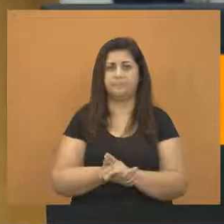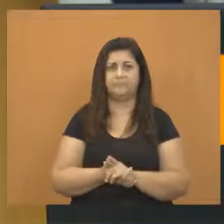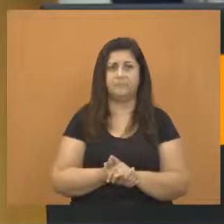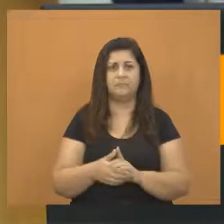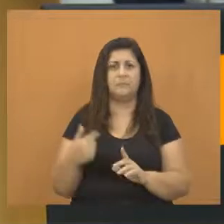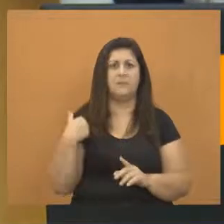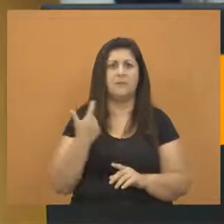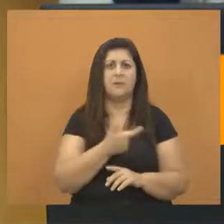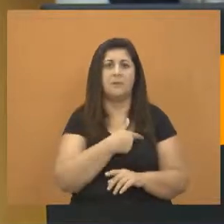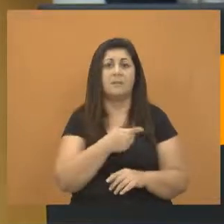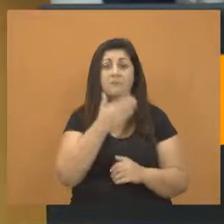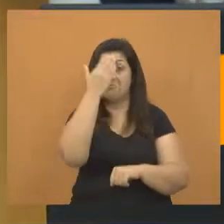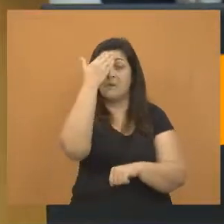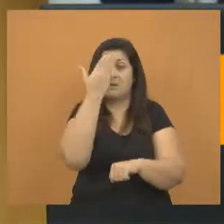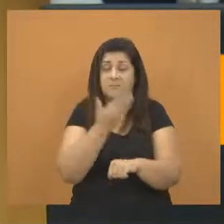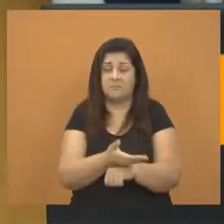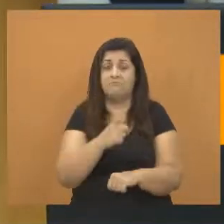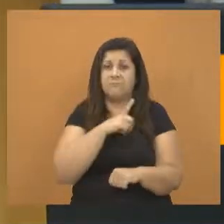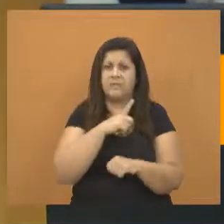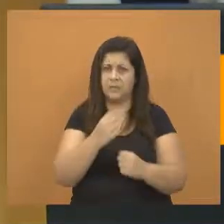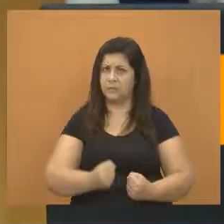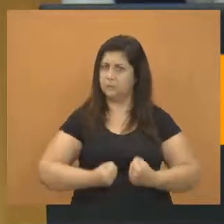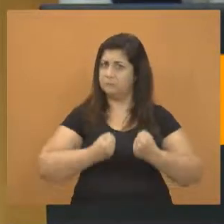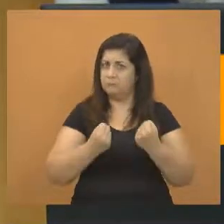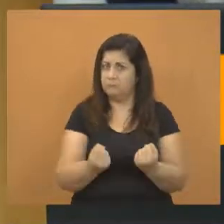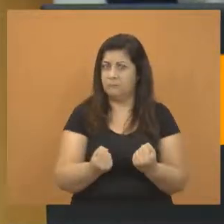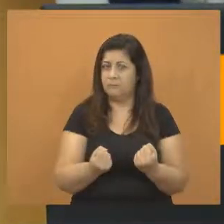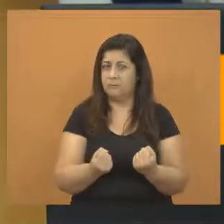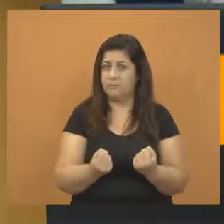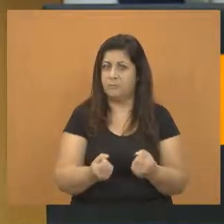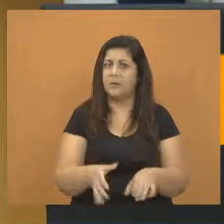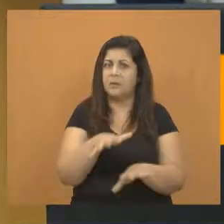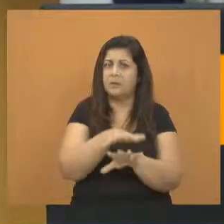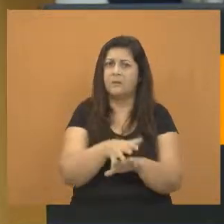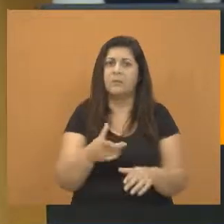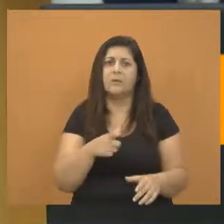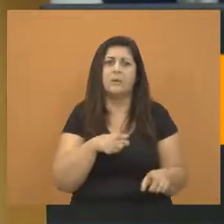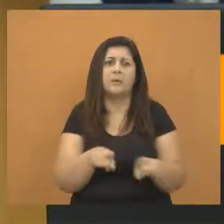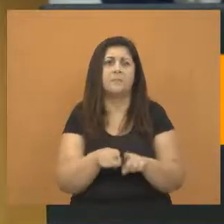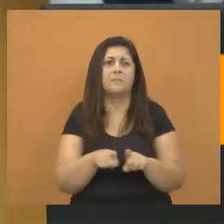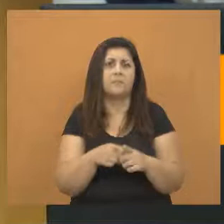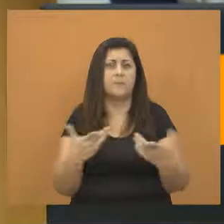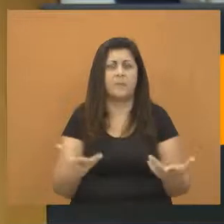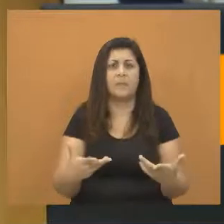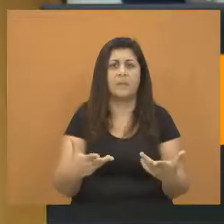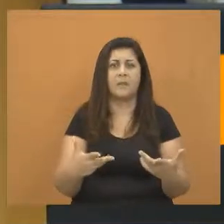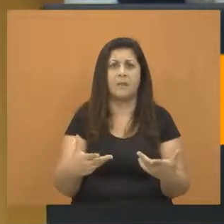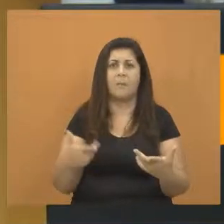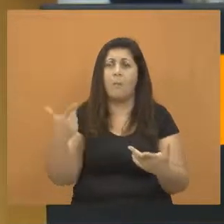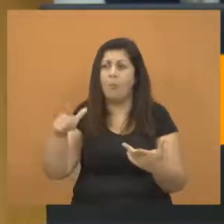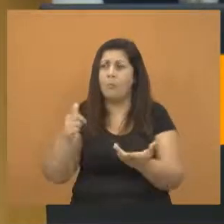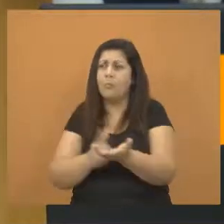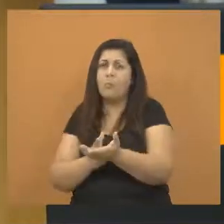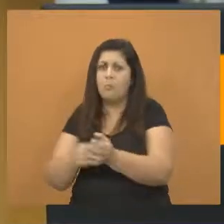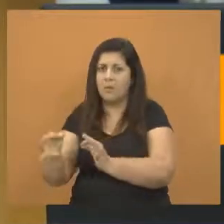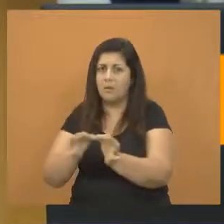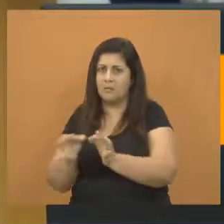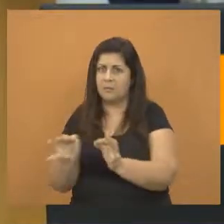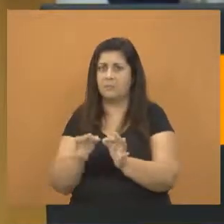nós vamos crer que vai ter um empenho para incluir essas práticas integrativas e